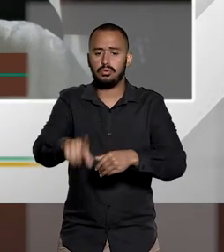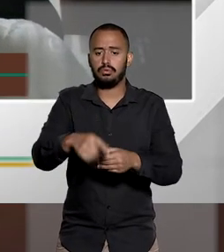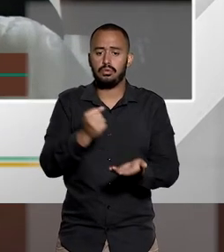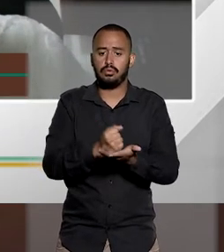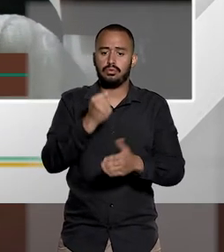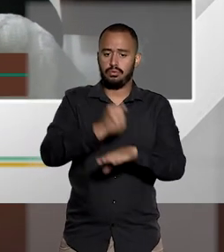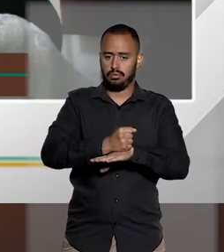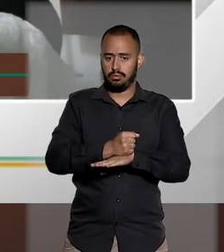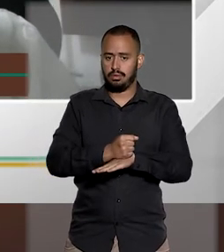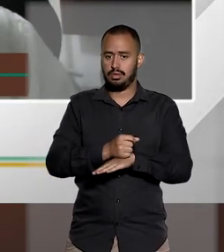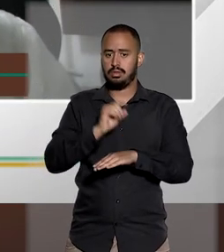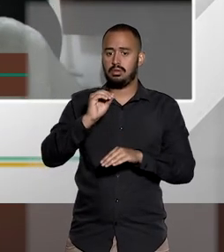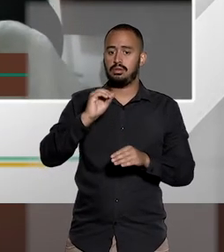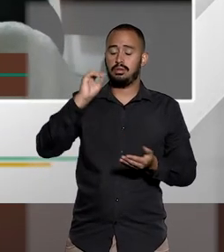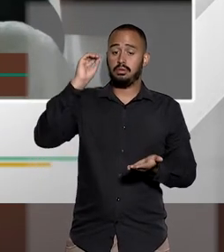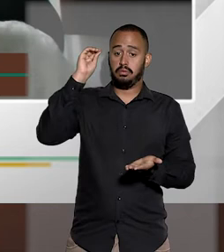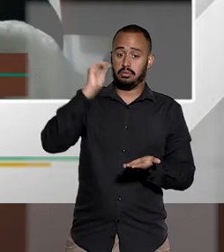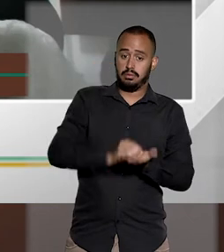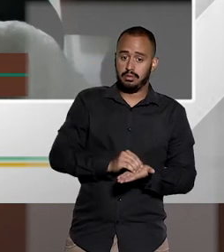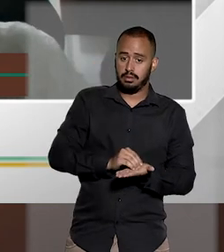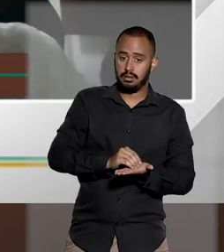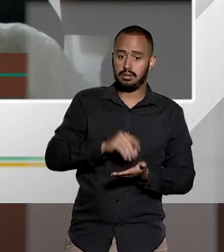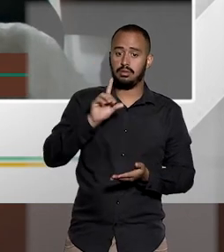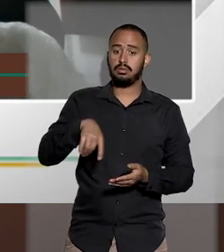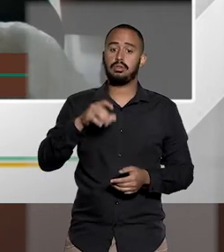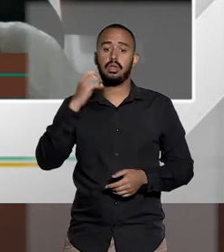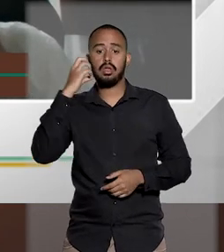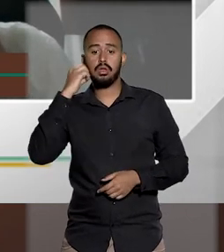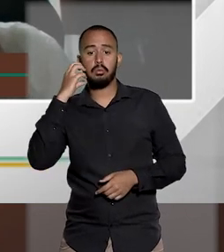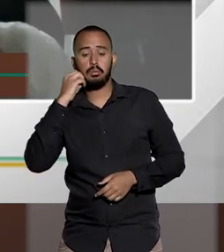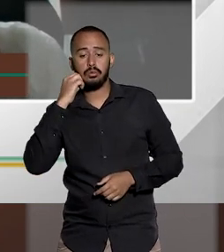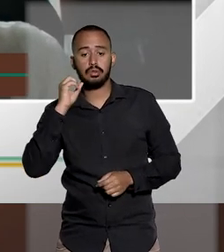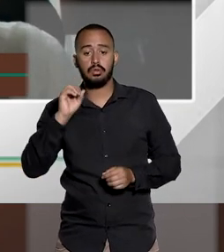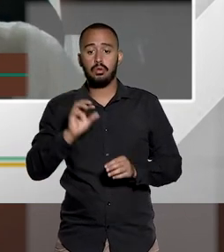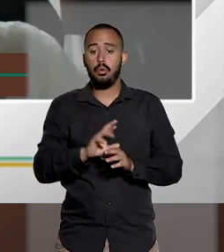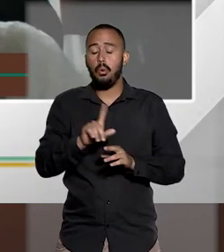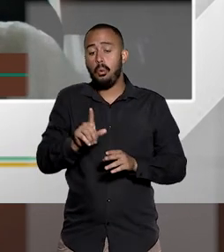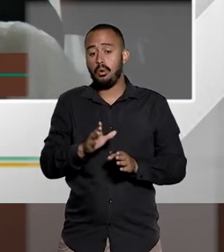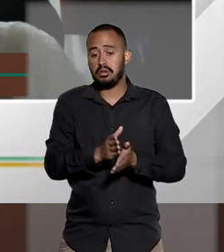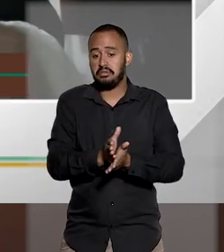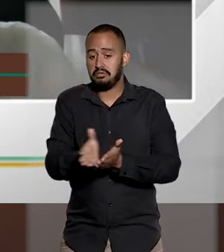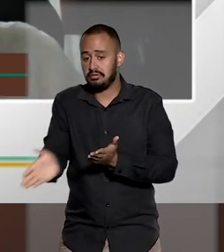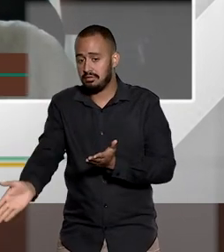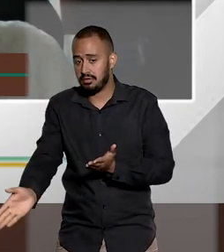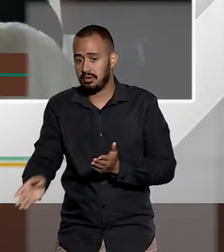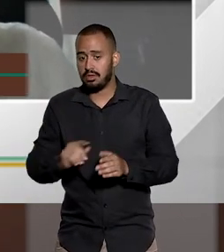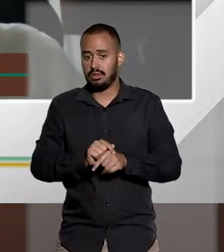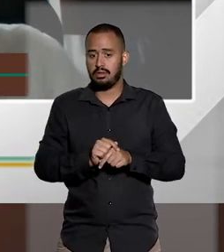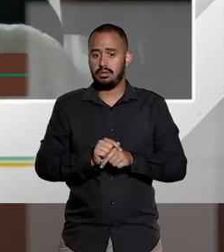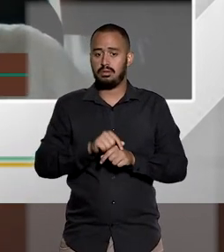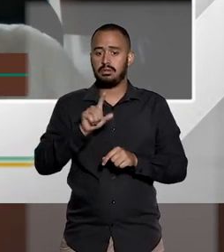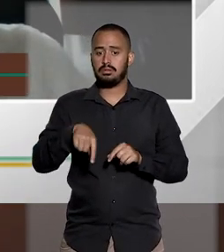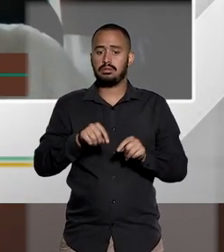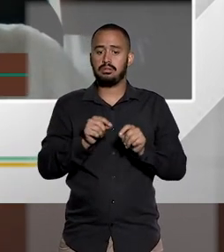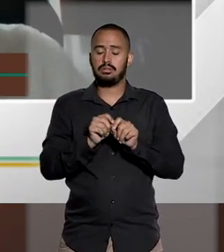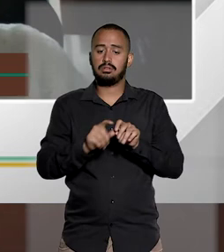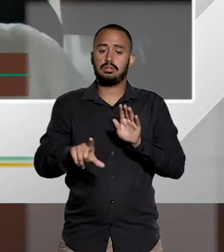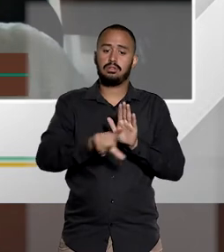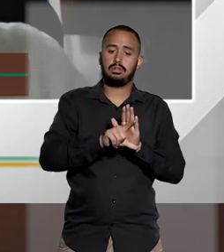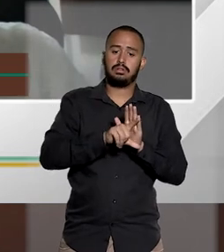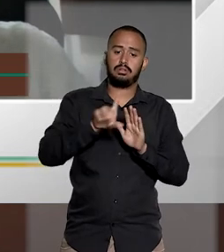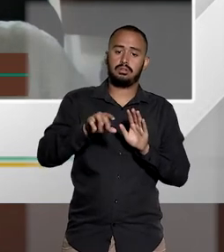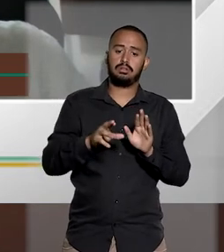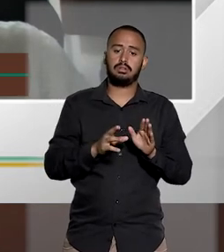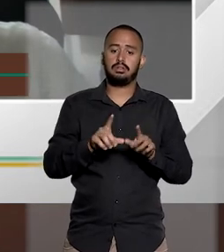contratos sejam aditados para permitir a adoção dos meios alternativos. Quer dizer, hoje está expresso na nova Lei Geral